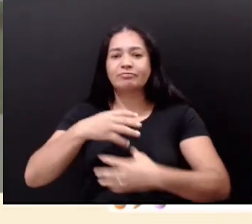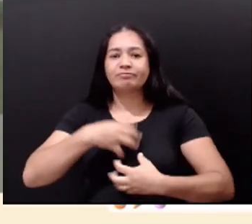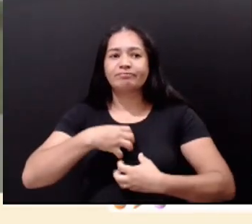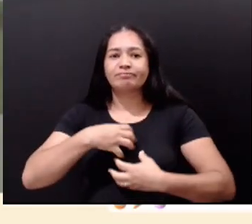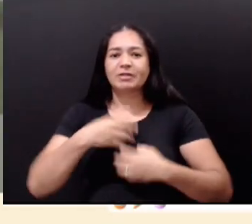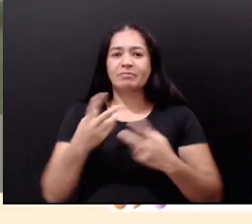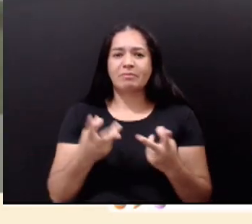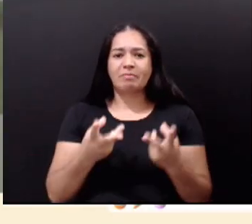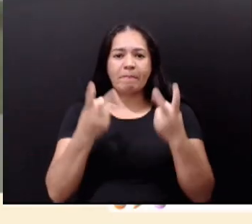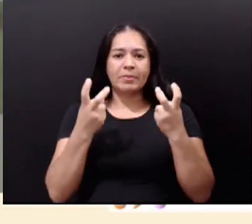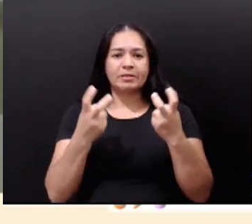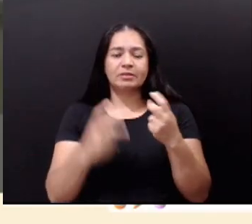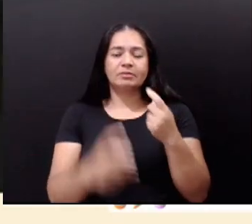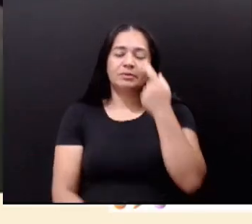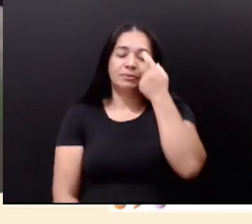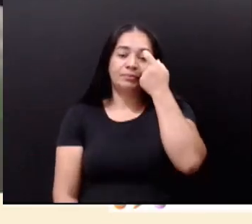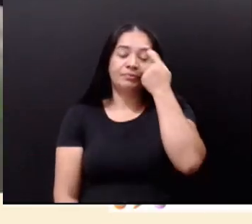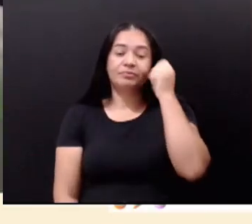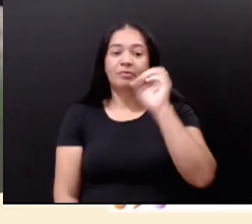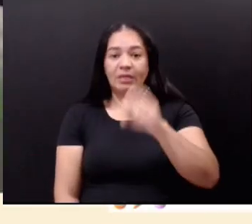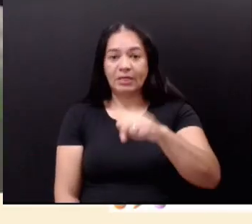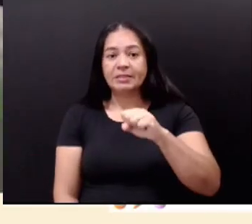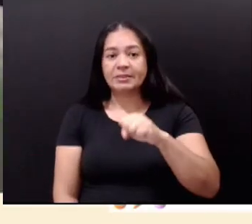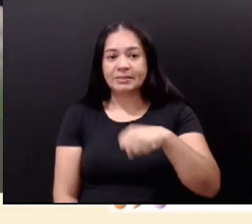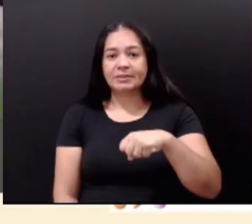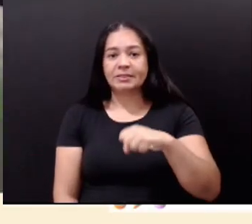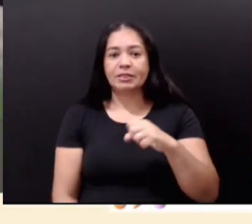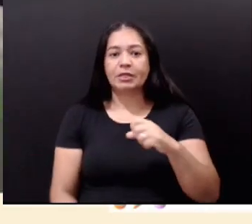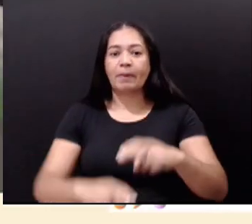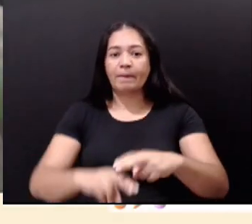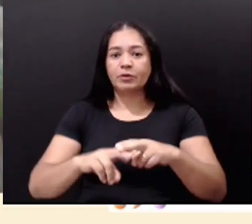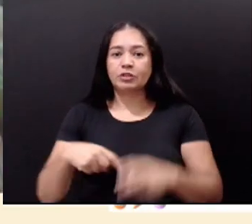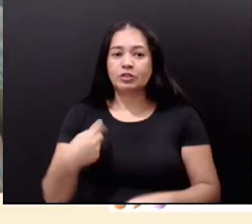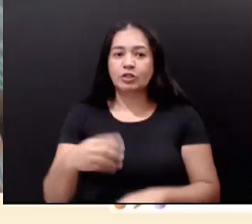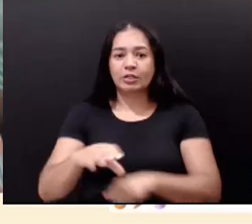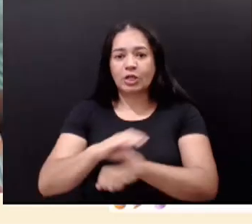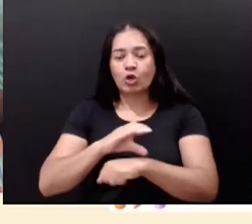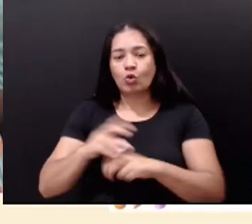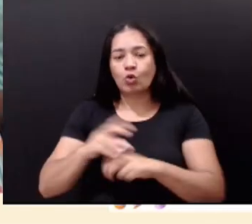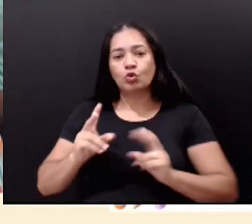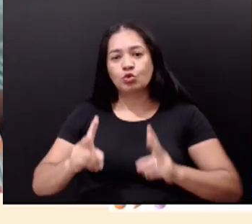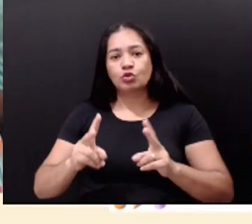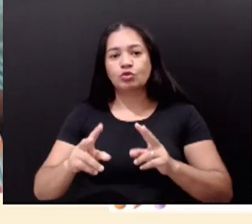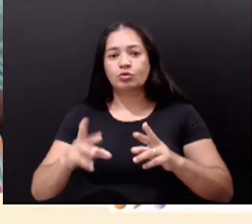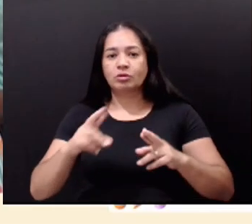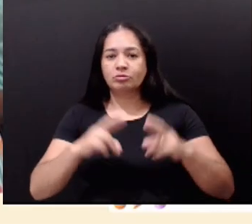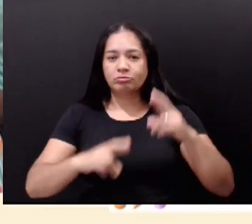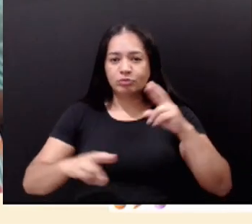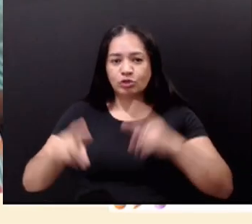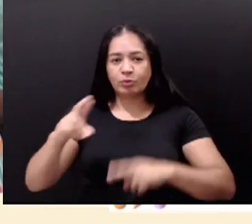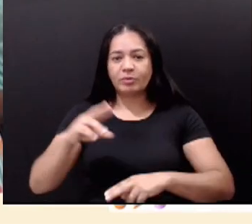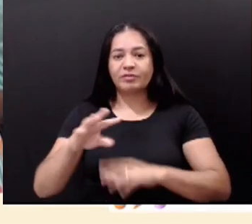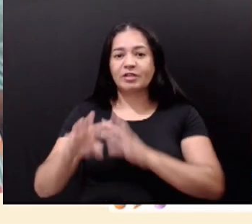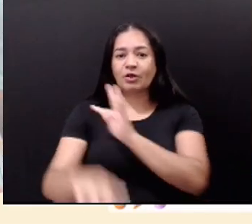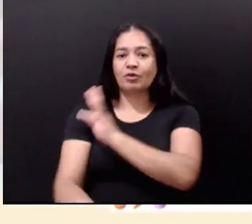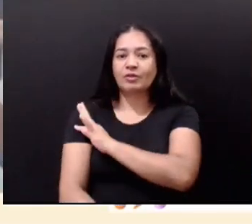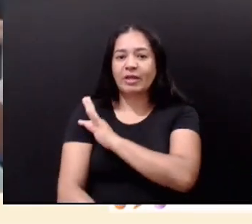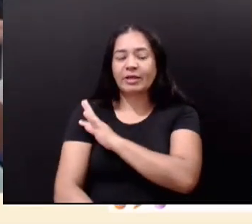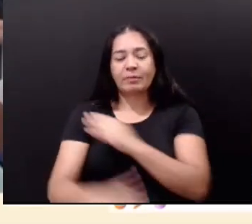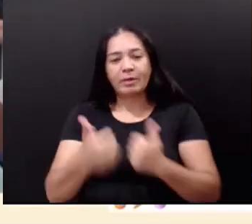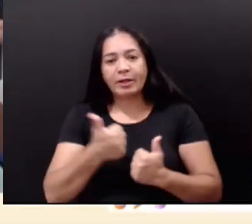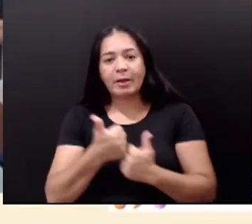Sim, nós temos formação continuada, temos supervisão técnica também que a gente contrata para dar apoio para as equipes. A